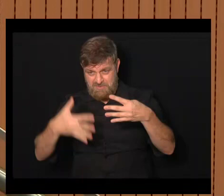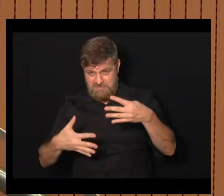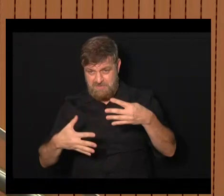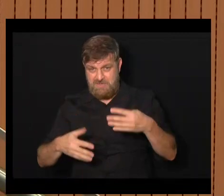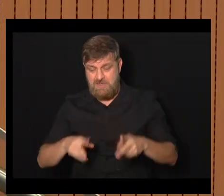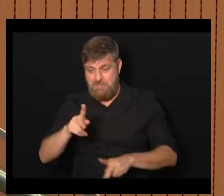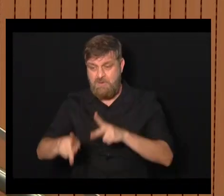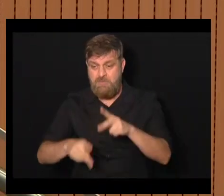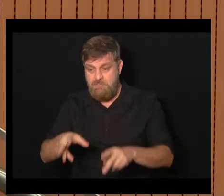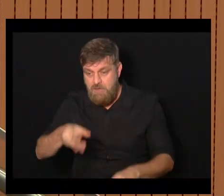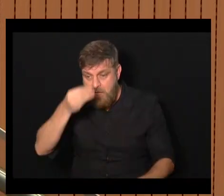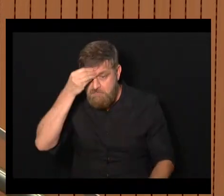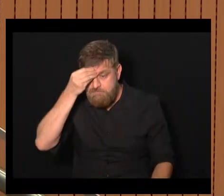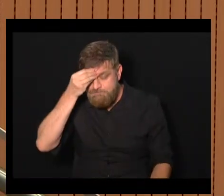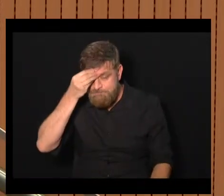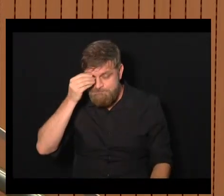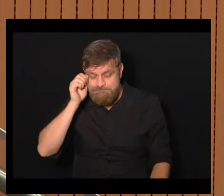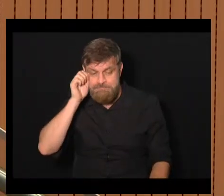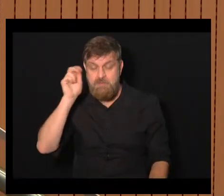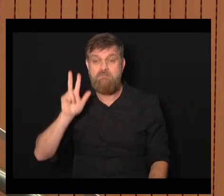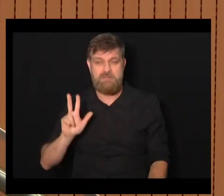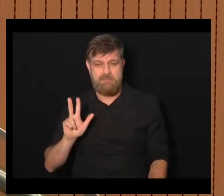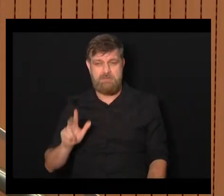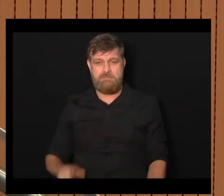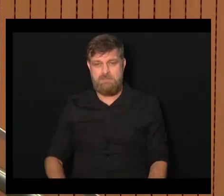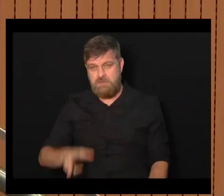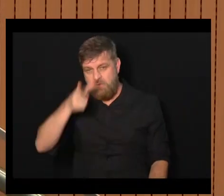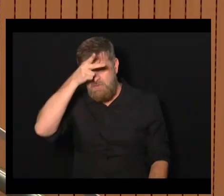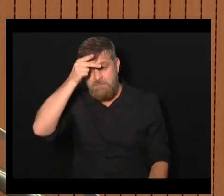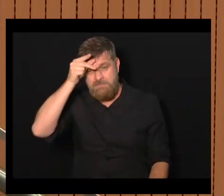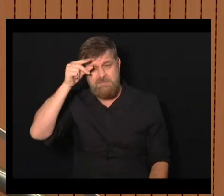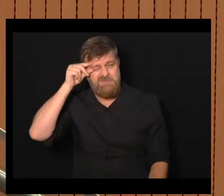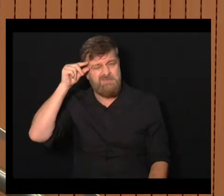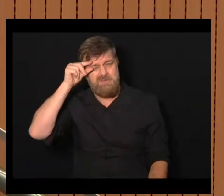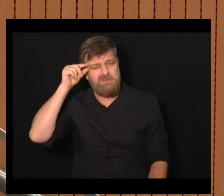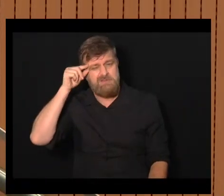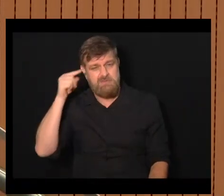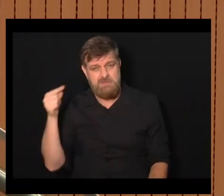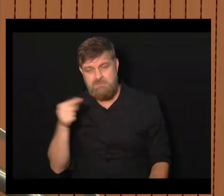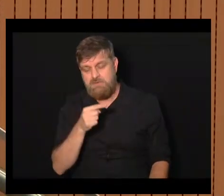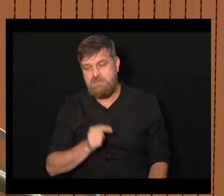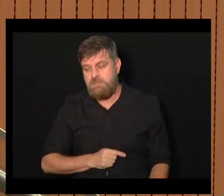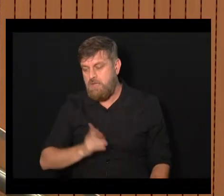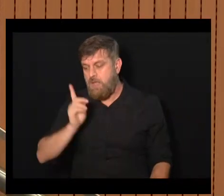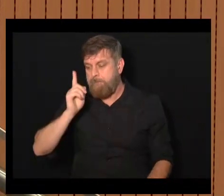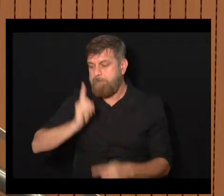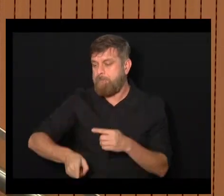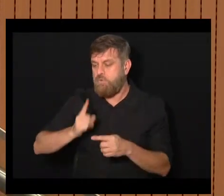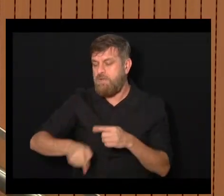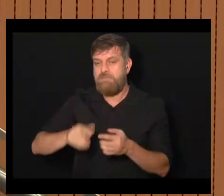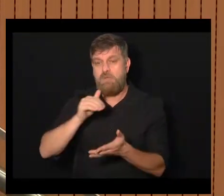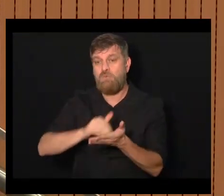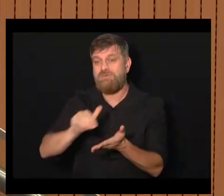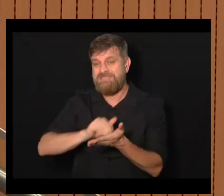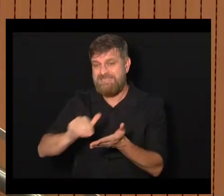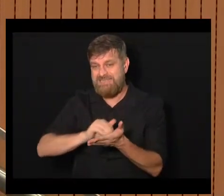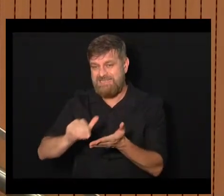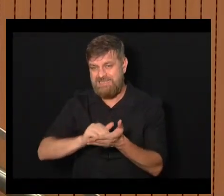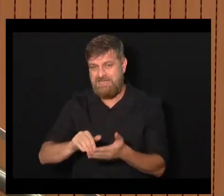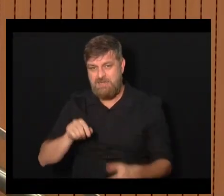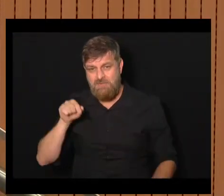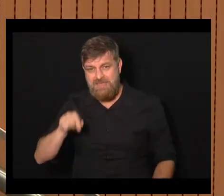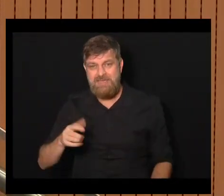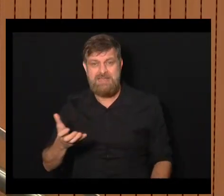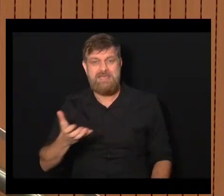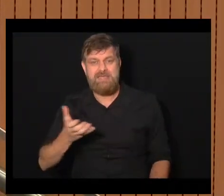cidade se recorde. Então, por exemplo, o prefeito Jonas Donizete desautorizou o secretário Barreiro, quando